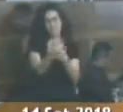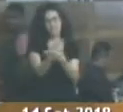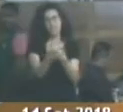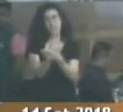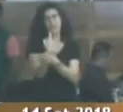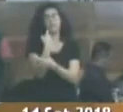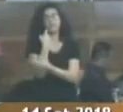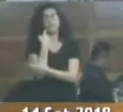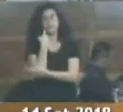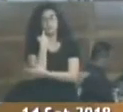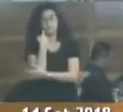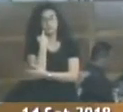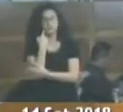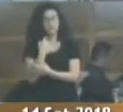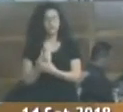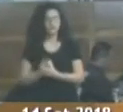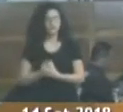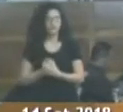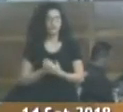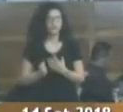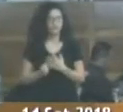né?